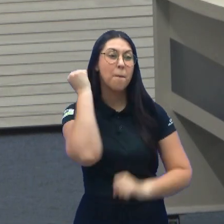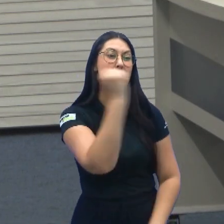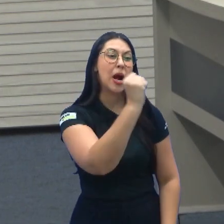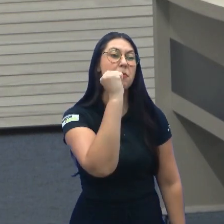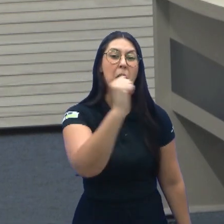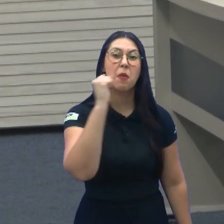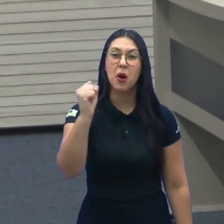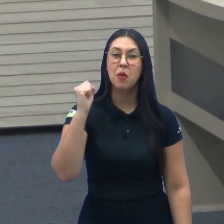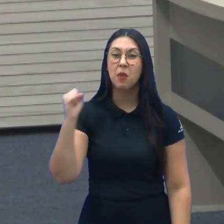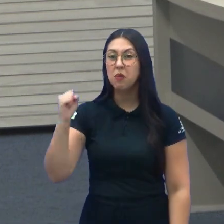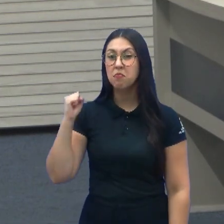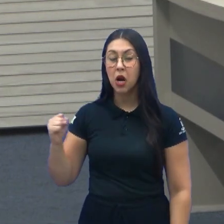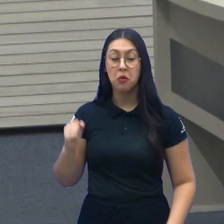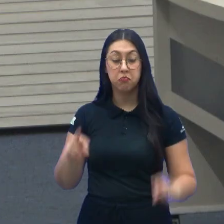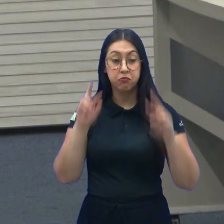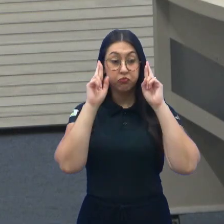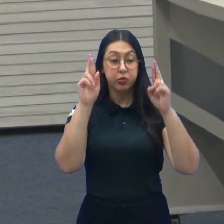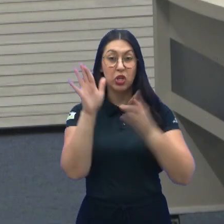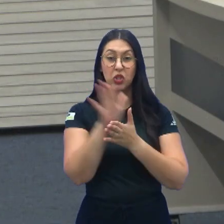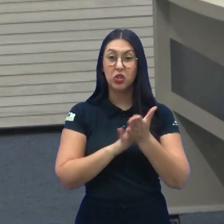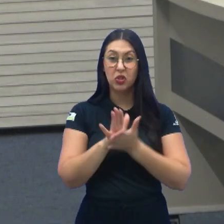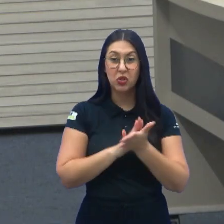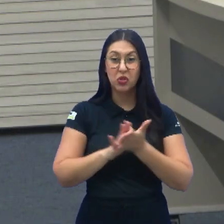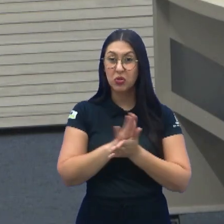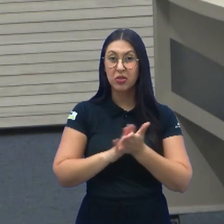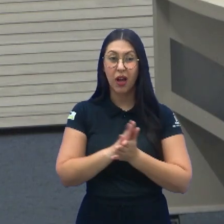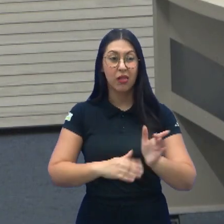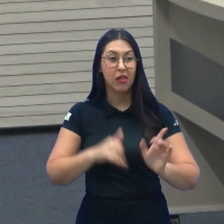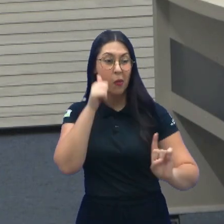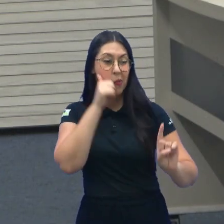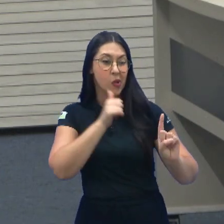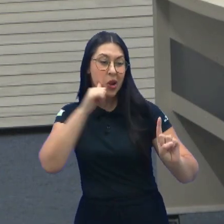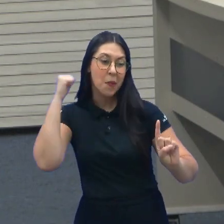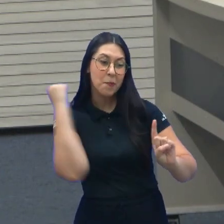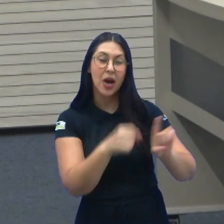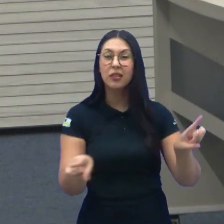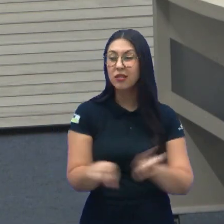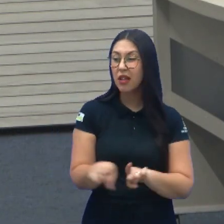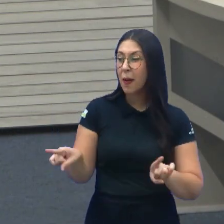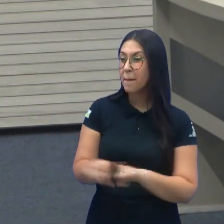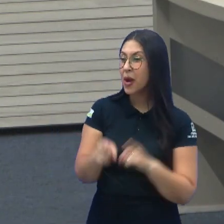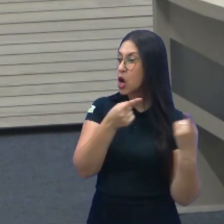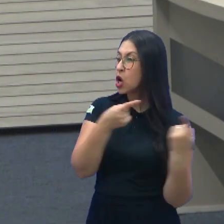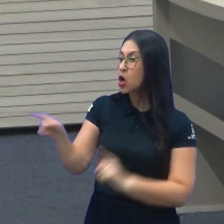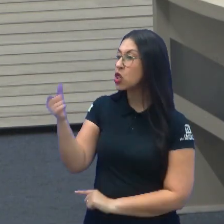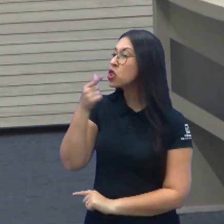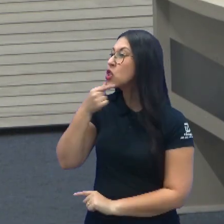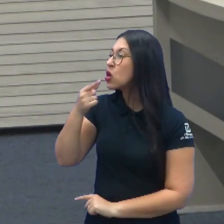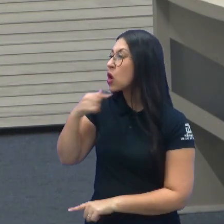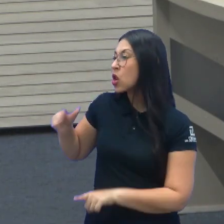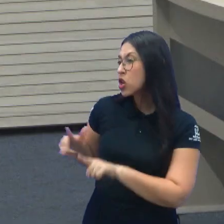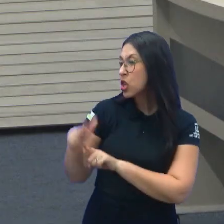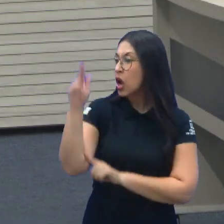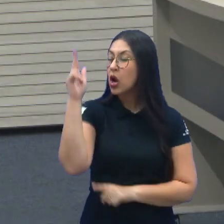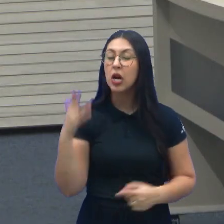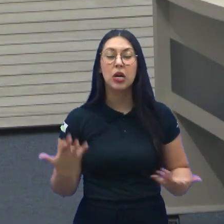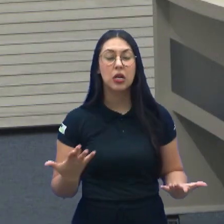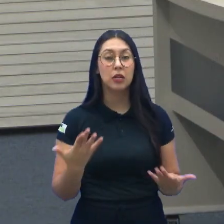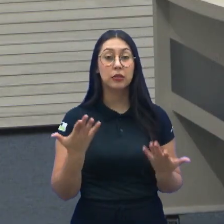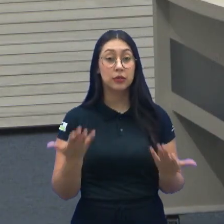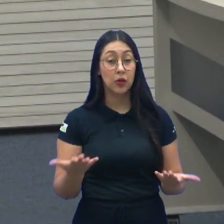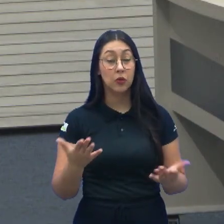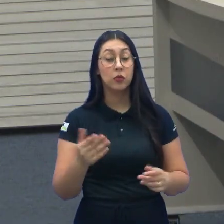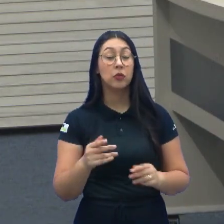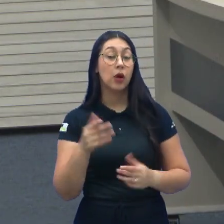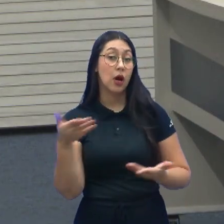gente, intolerante, misógino, castrador, famélico e grosseiro. O Brasil, como projeto, até